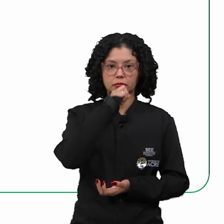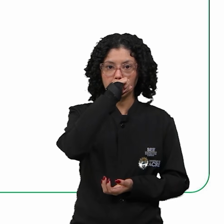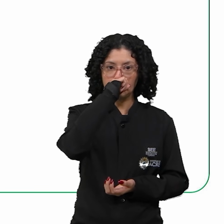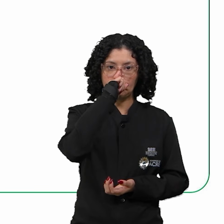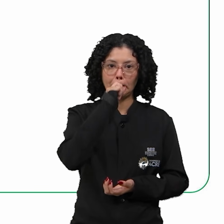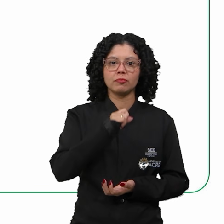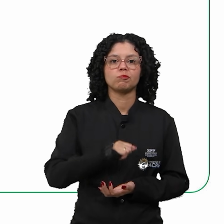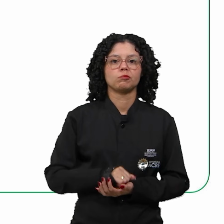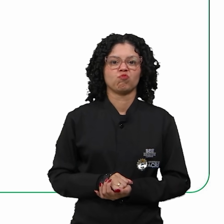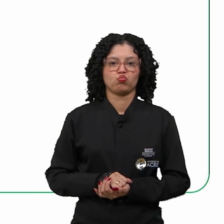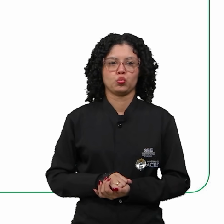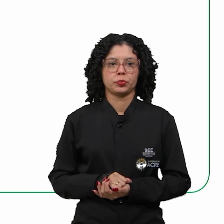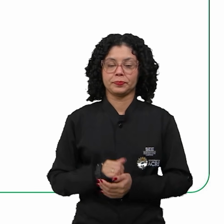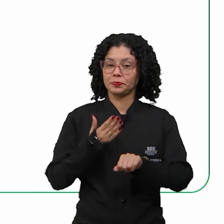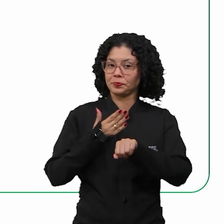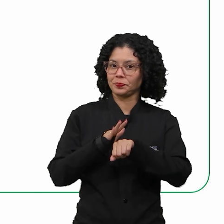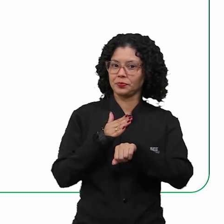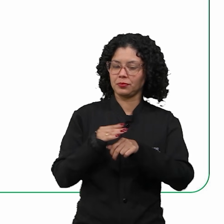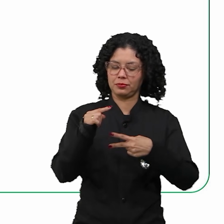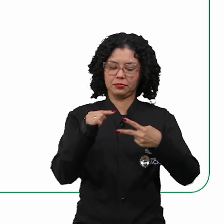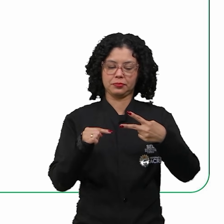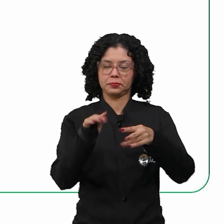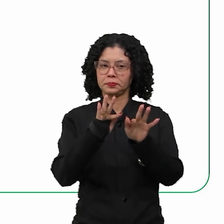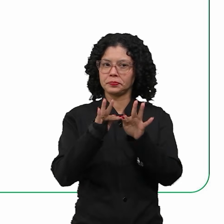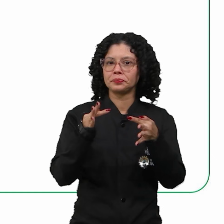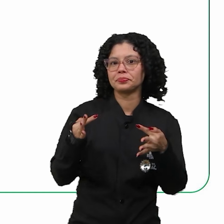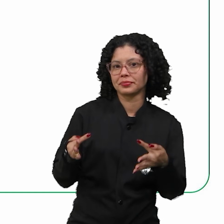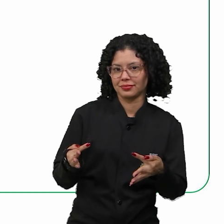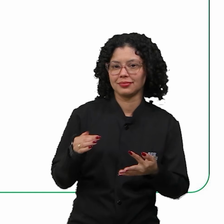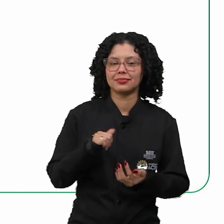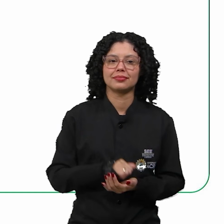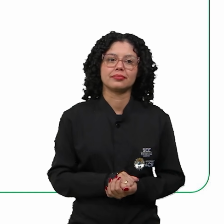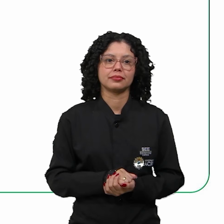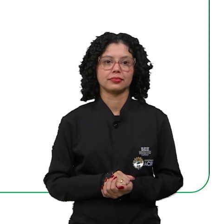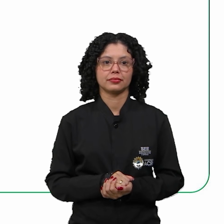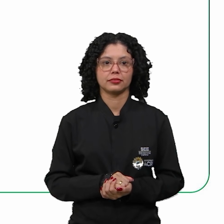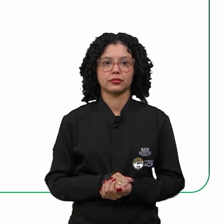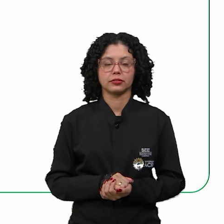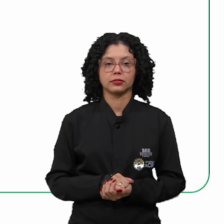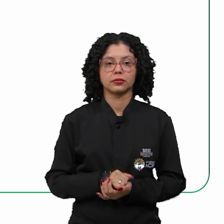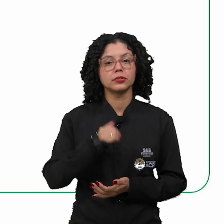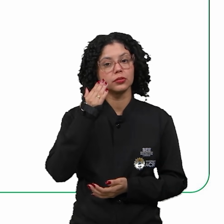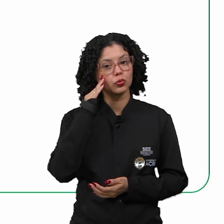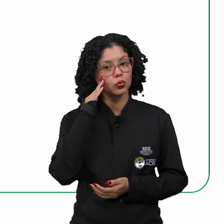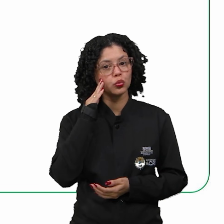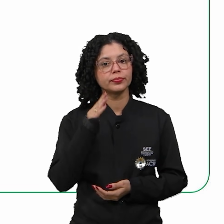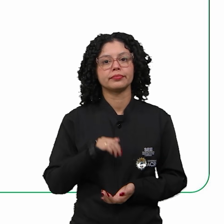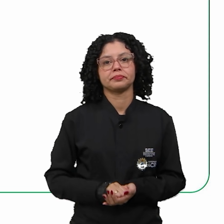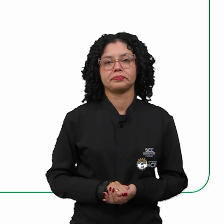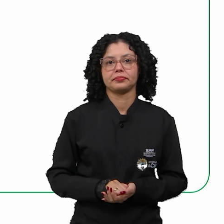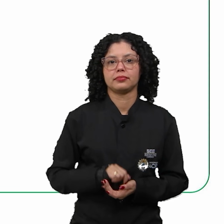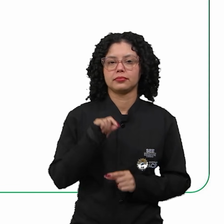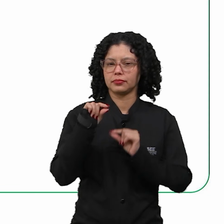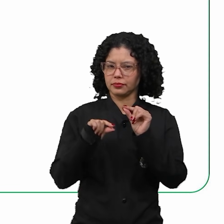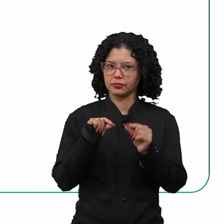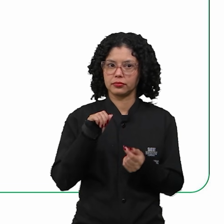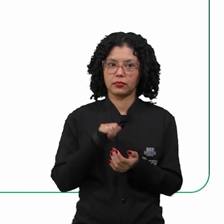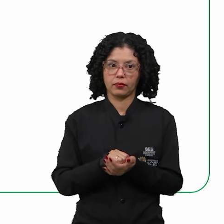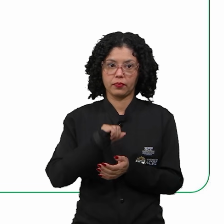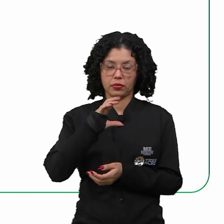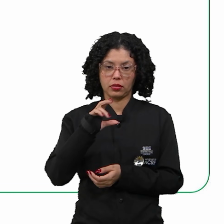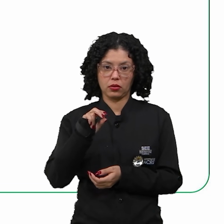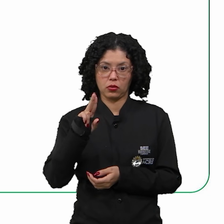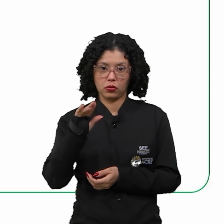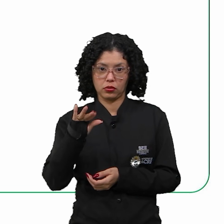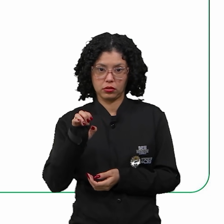Agora vamos praticar 2 questões simples para a gente entender um pouquinho. O cone,